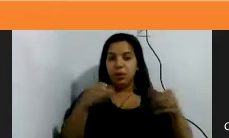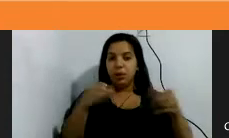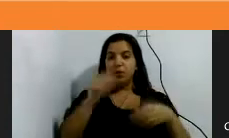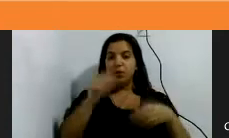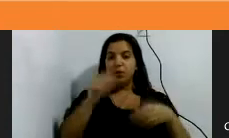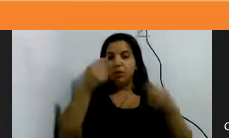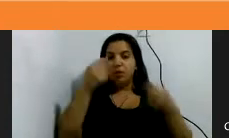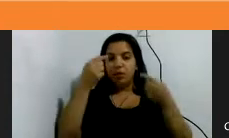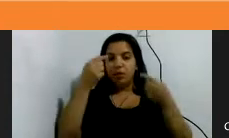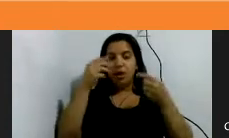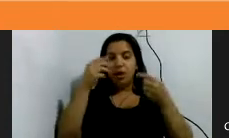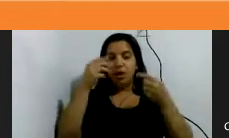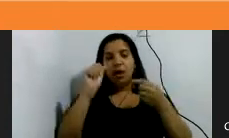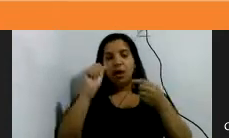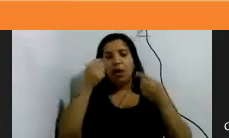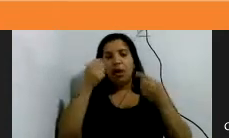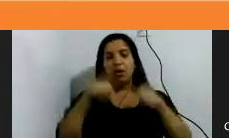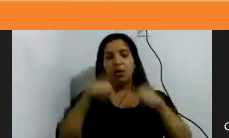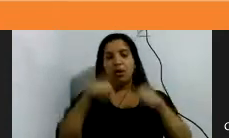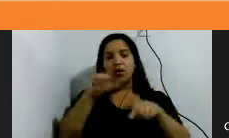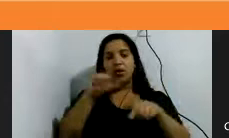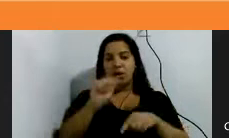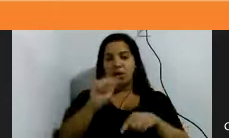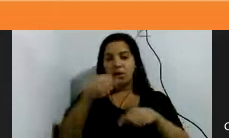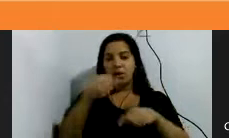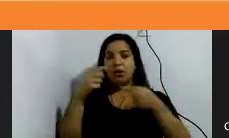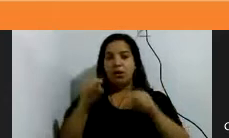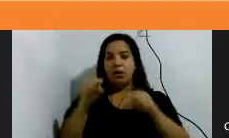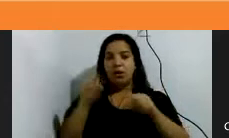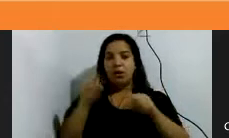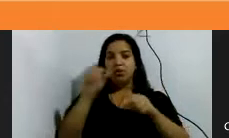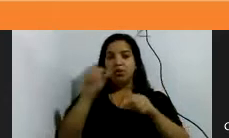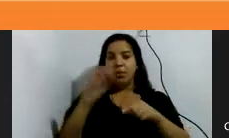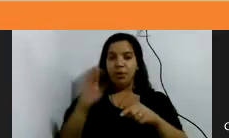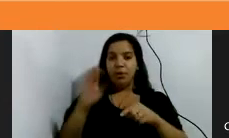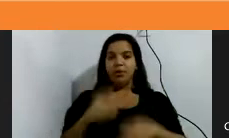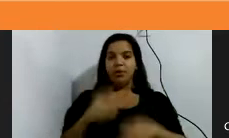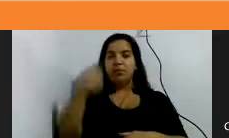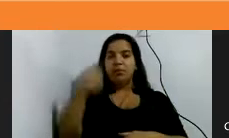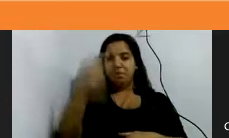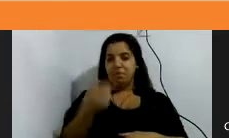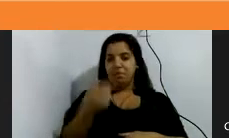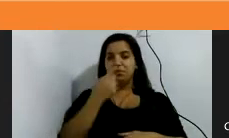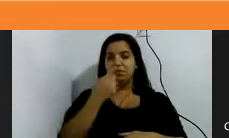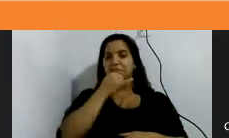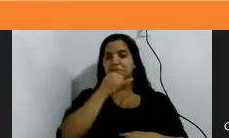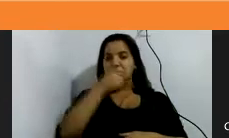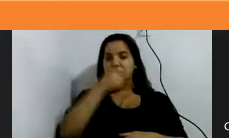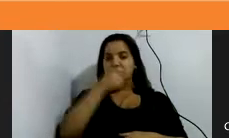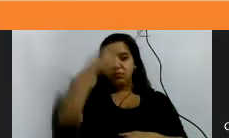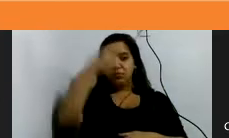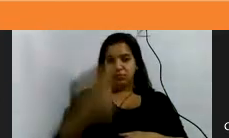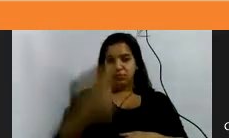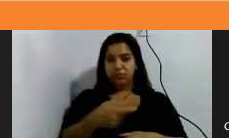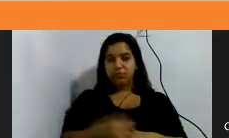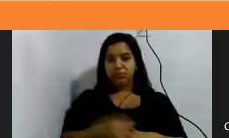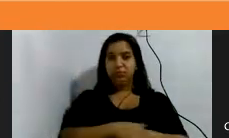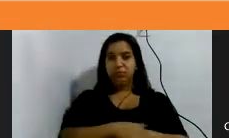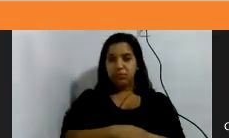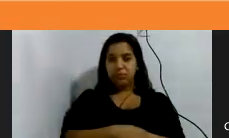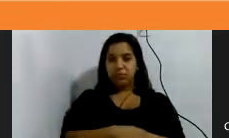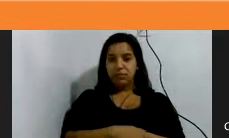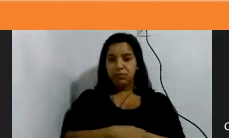anti-A, anti-AB e hemácia B. Grupo B, anti-B, anti-AB, hemácia A. Grupo AB, anti-A, anti-B